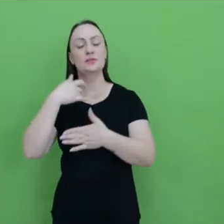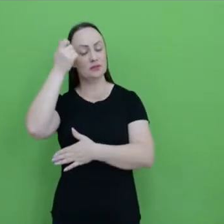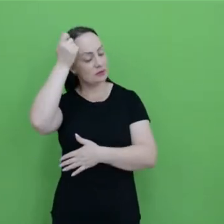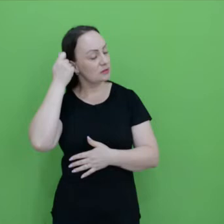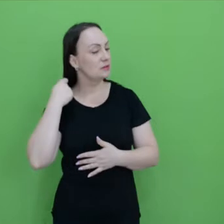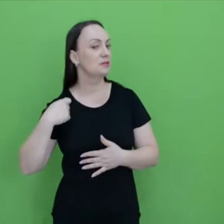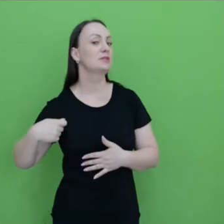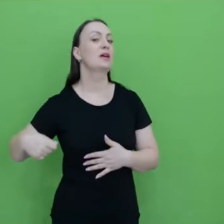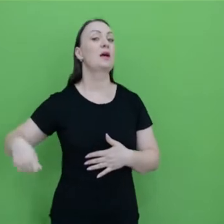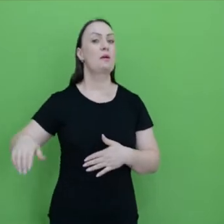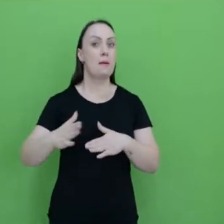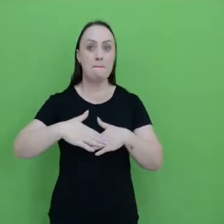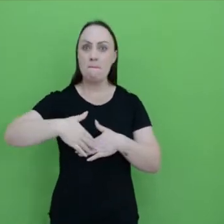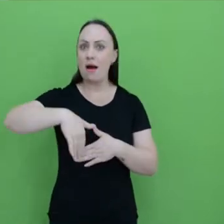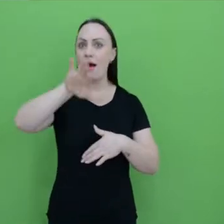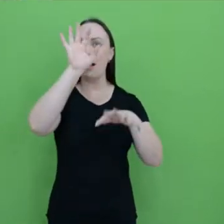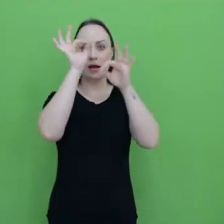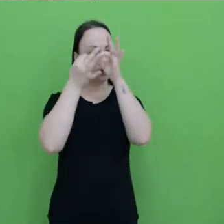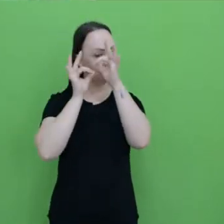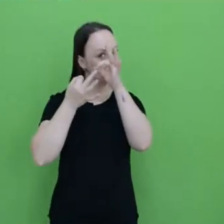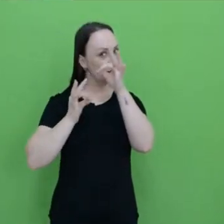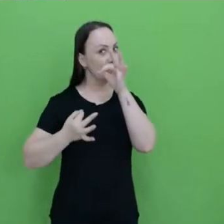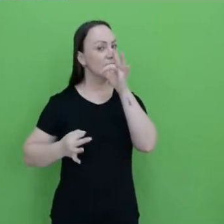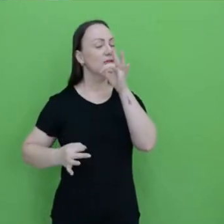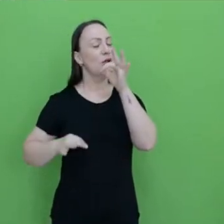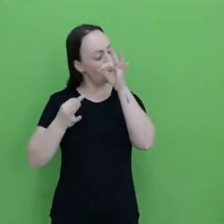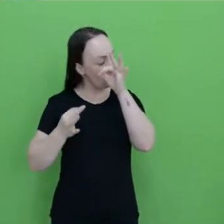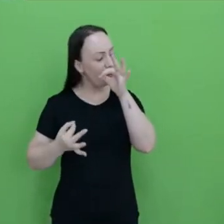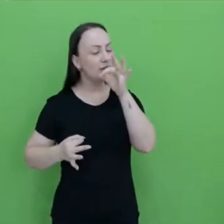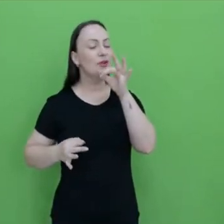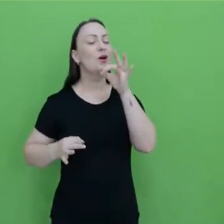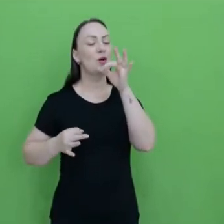penteava, os cabelos ficavam ainda mais longos e